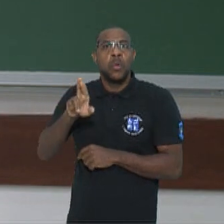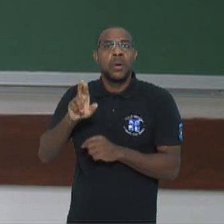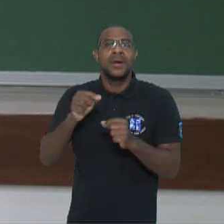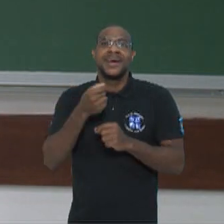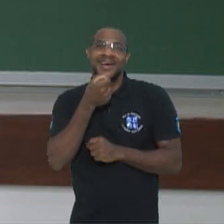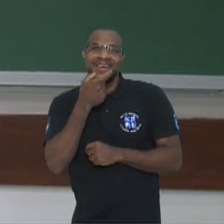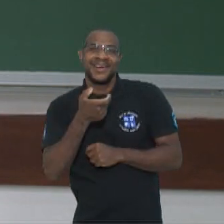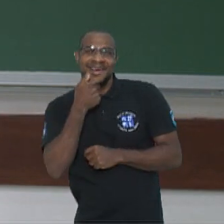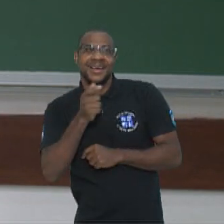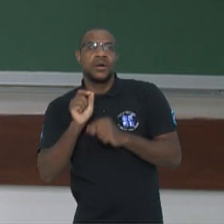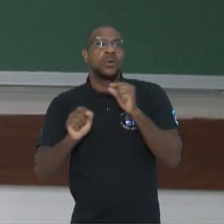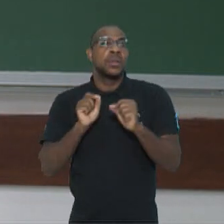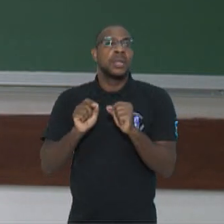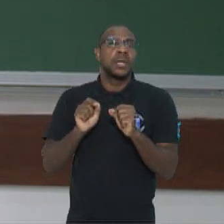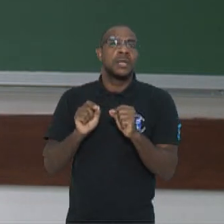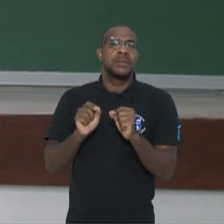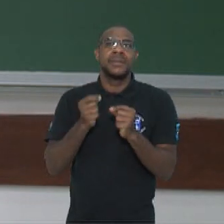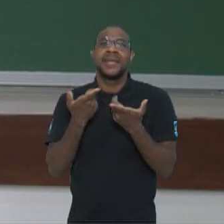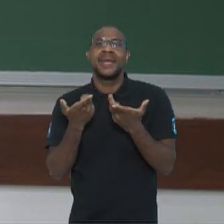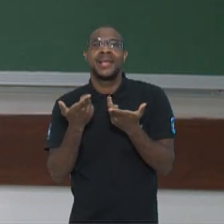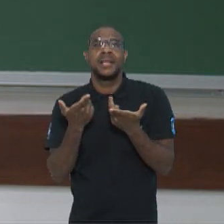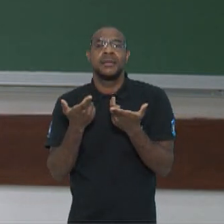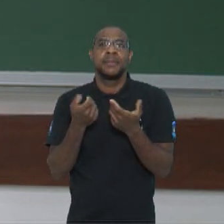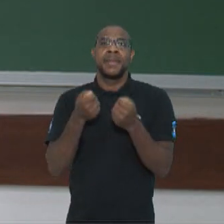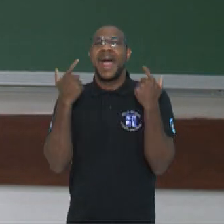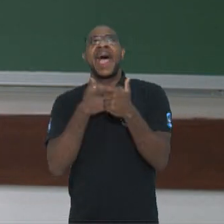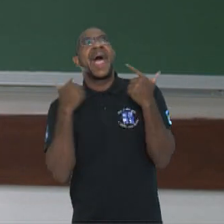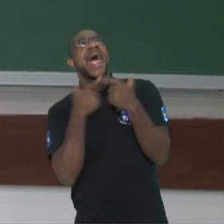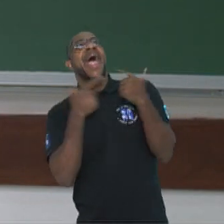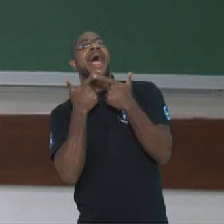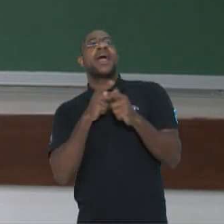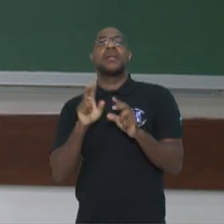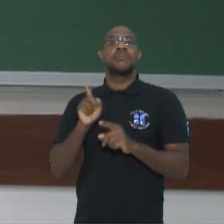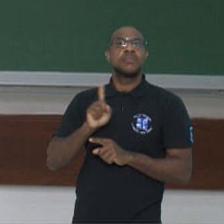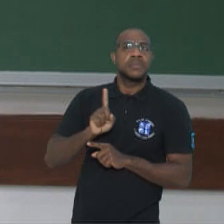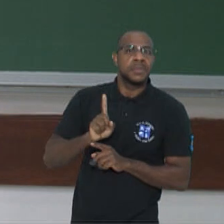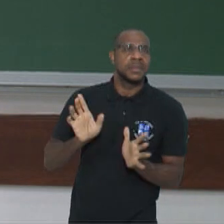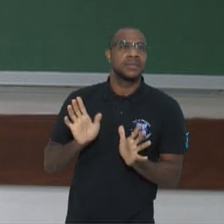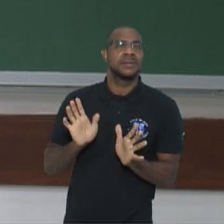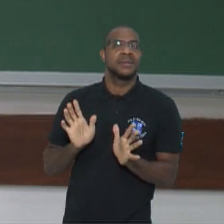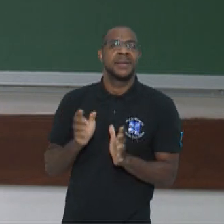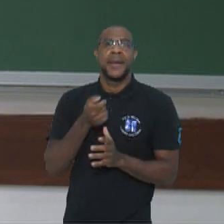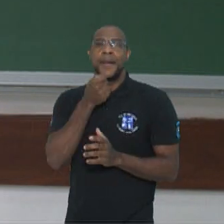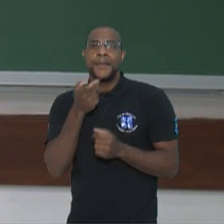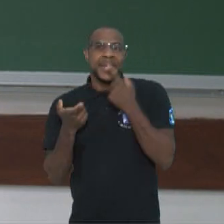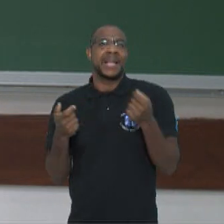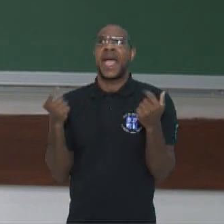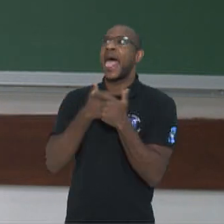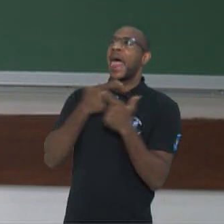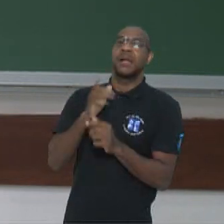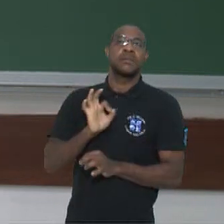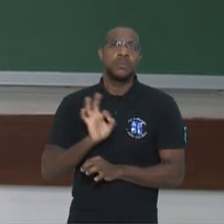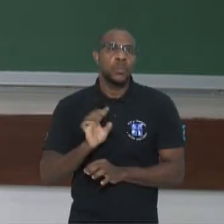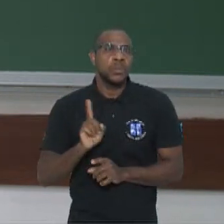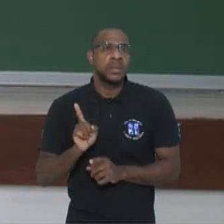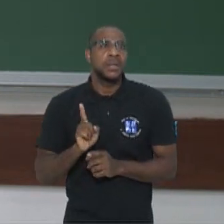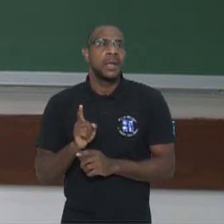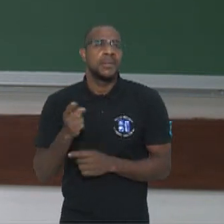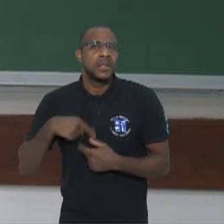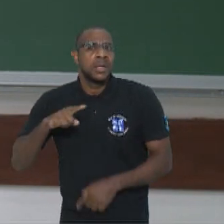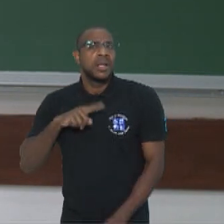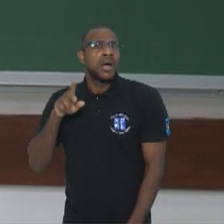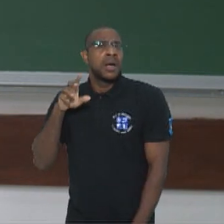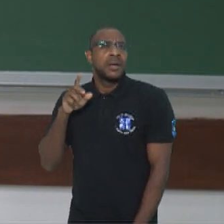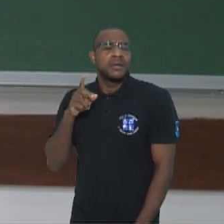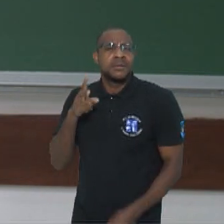charge, não é uma piada, porque muita gente, às vezes, nós ouvimos em sala de aula o aluno falando assim,